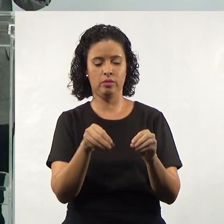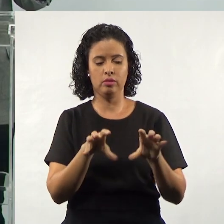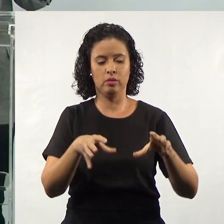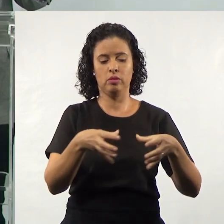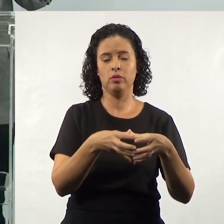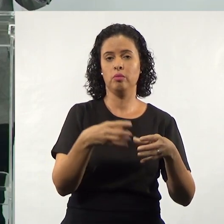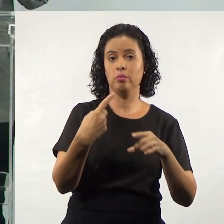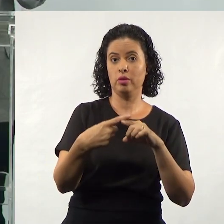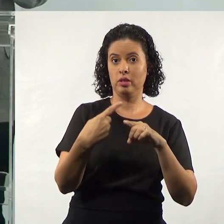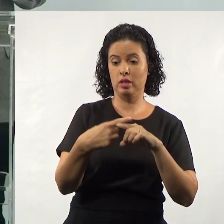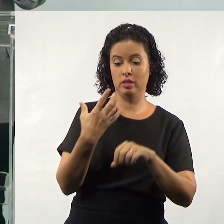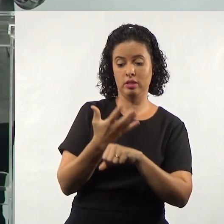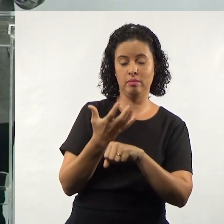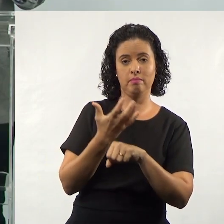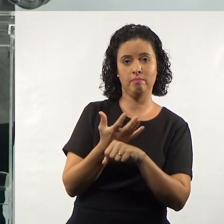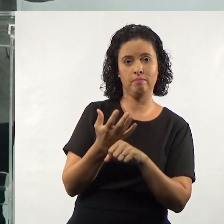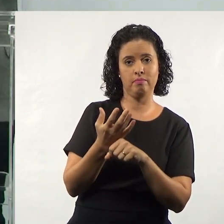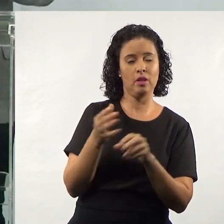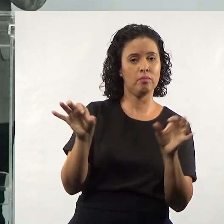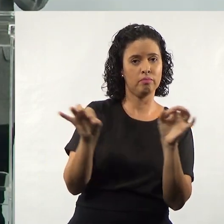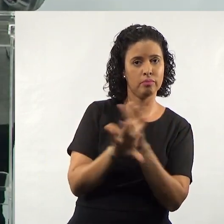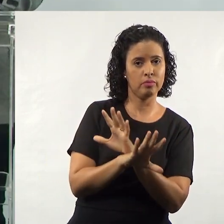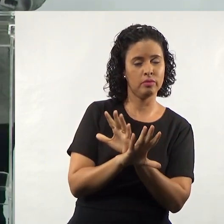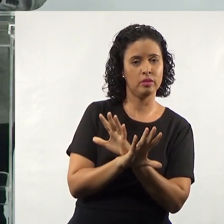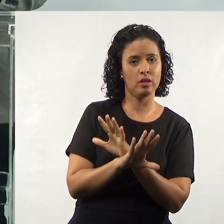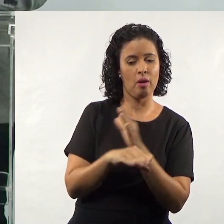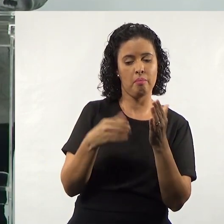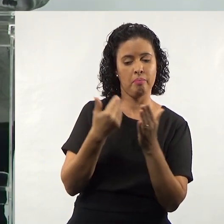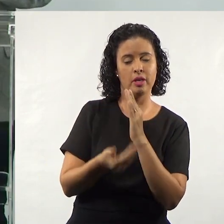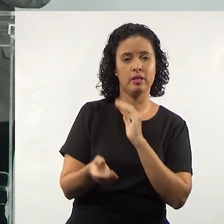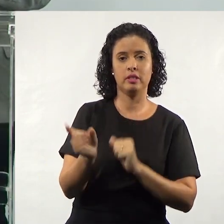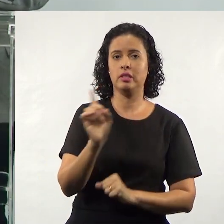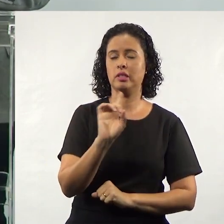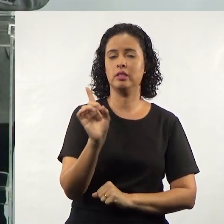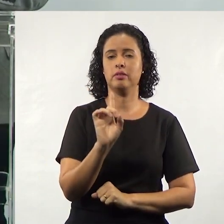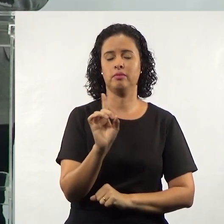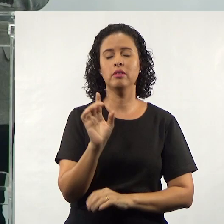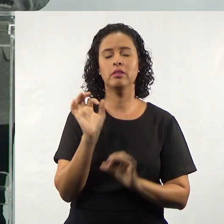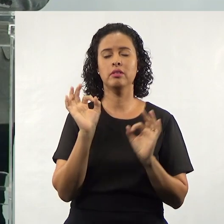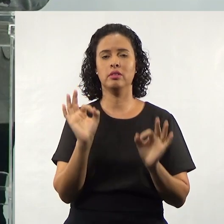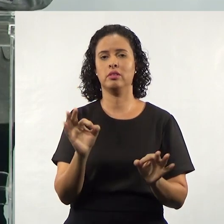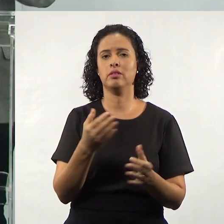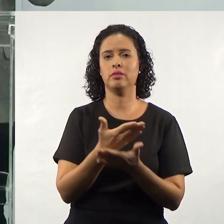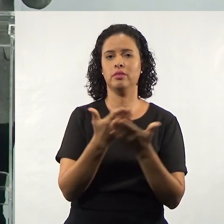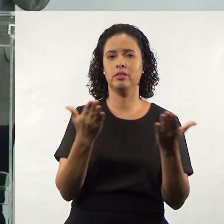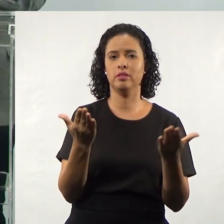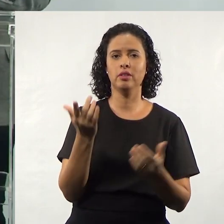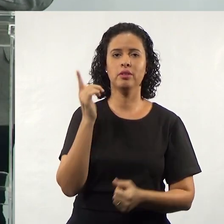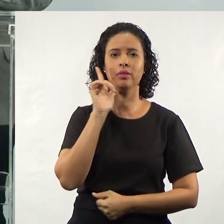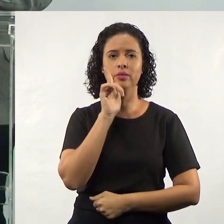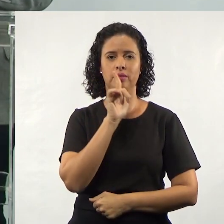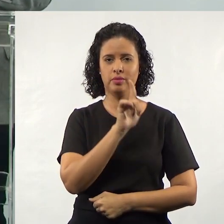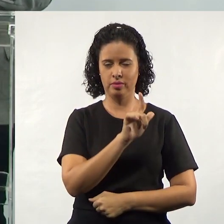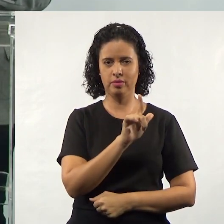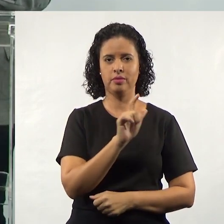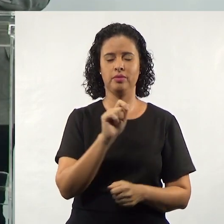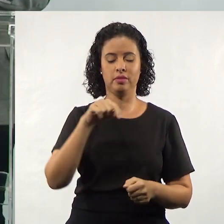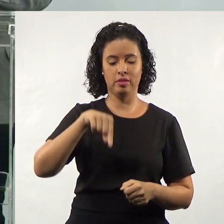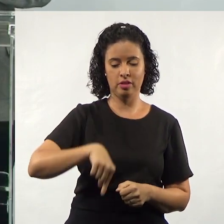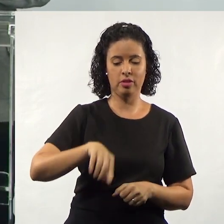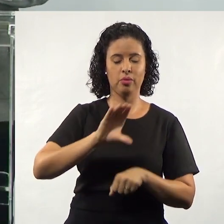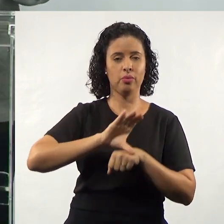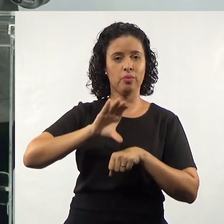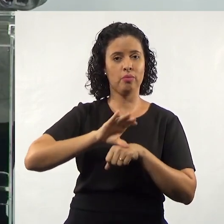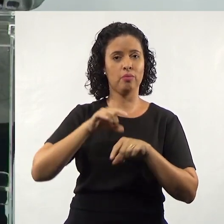acabando a disciplina, viu? Você está ficando sem tempo, não deixa para a última hora não. Tenho certeza que você está fazendo esse curso porque você quer